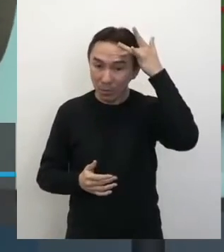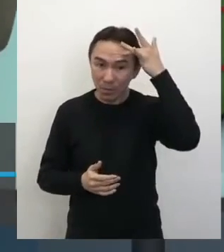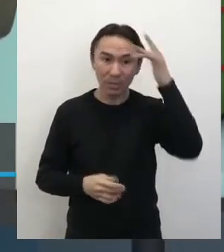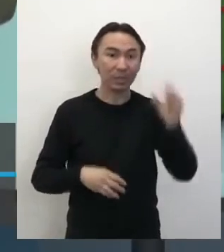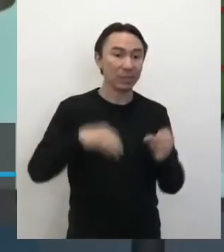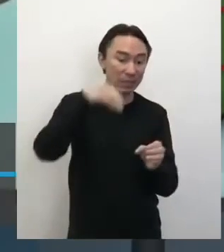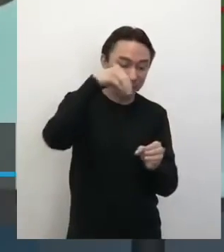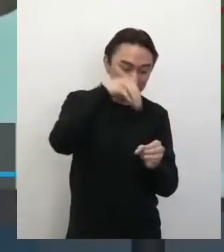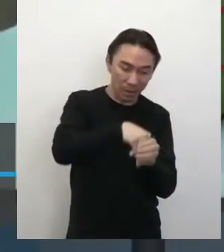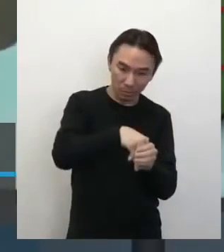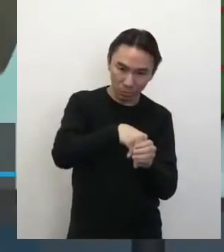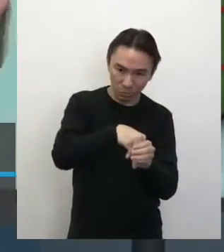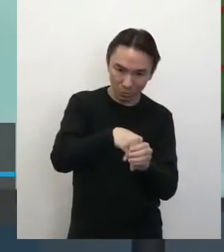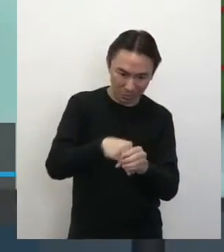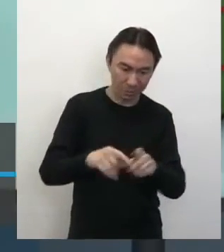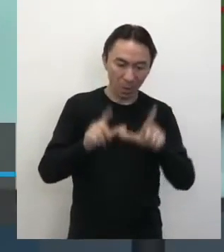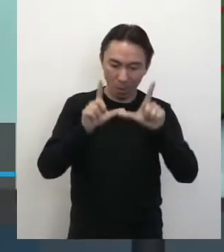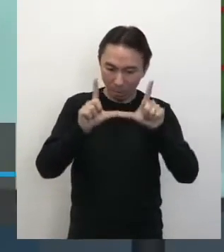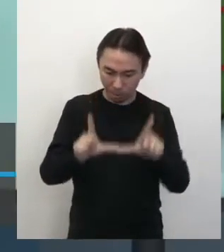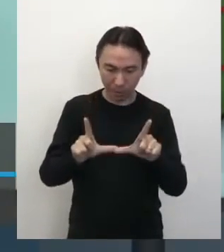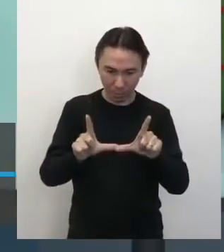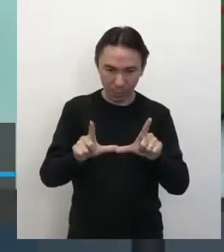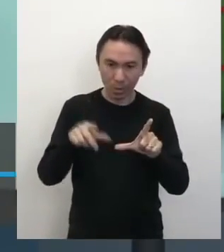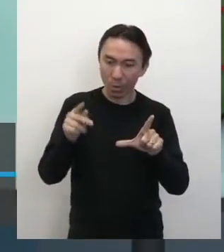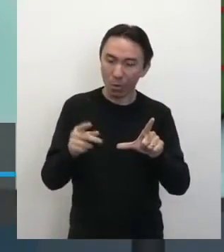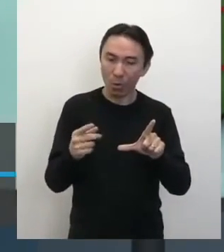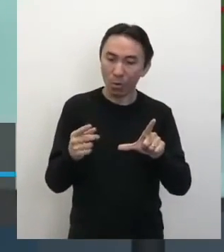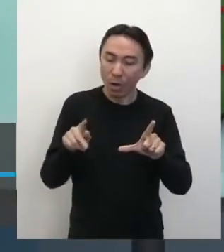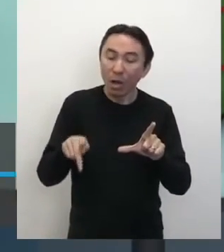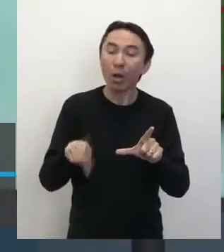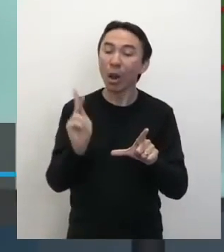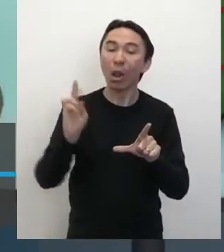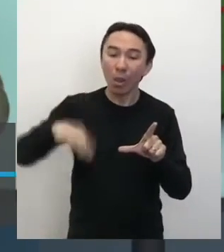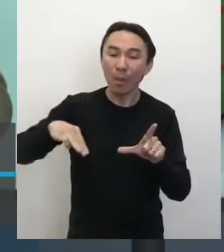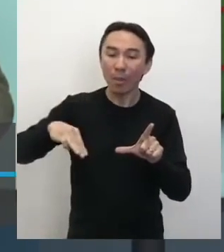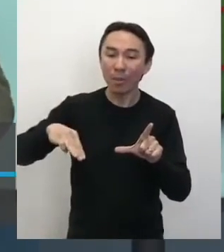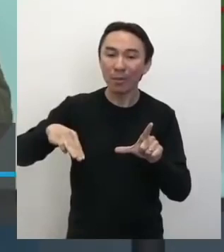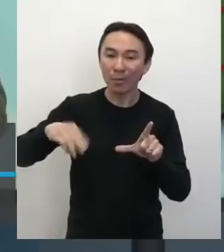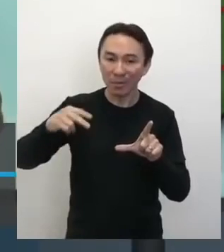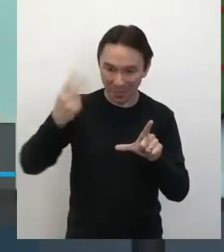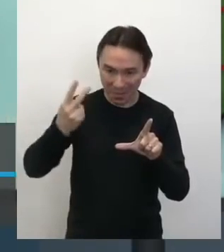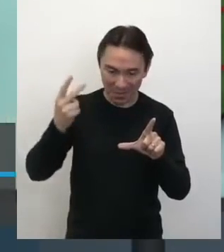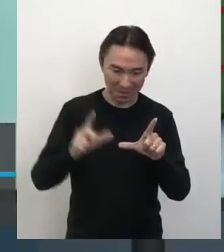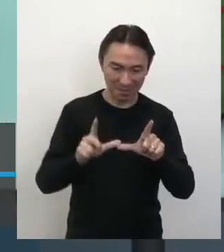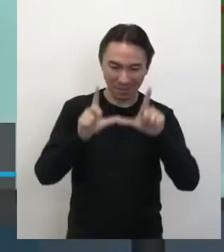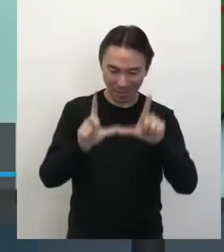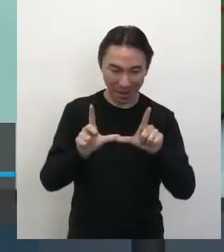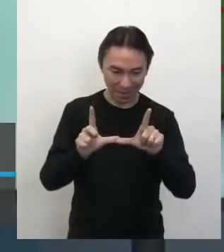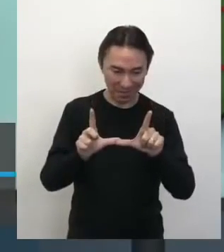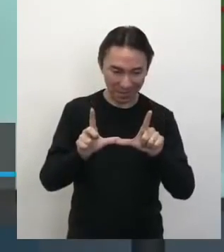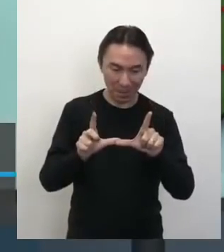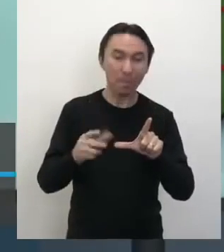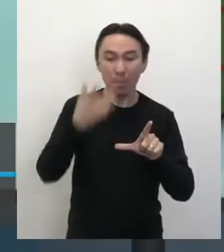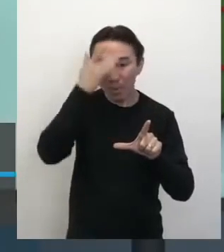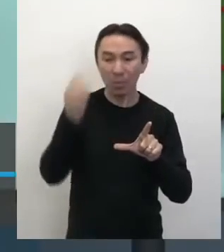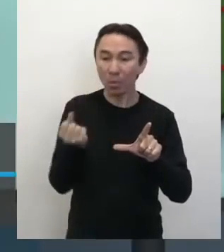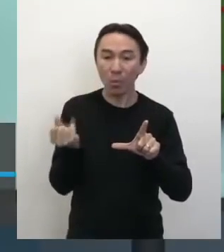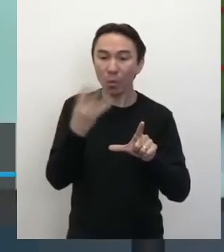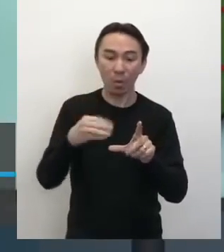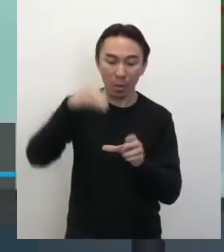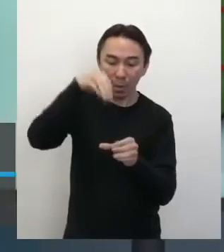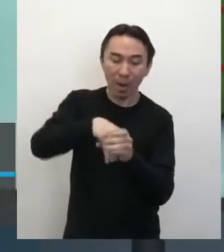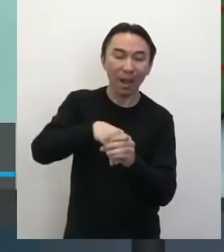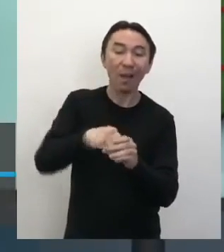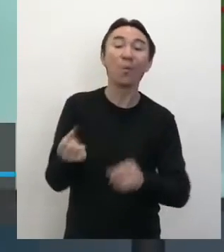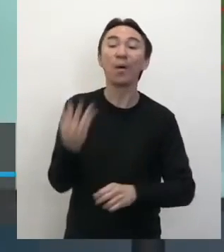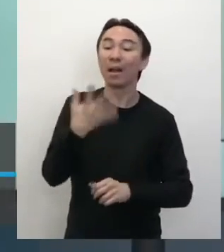de um quadradão de 1 quilômetro por 1 quilômetro. Isso é muito bacana para a gente entender essa ideia de densidade demográfica, muito legal.